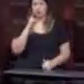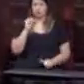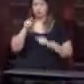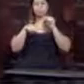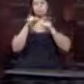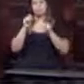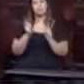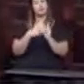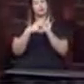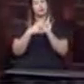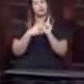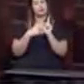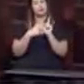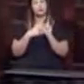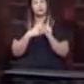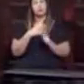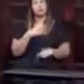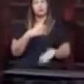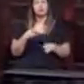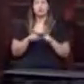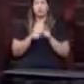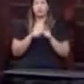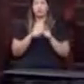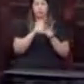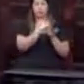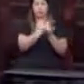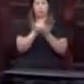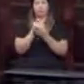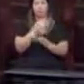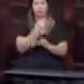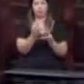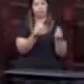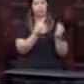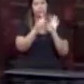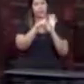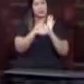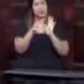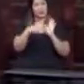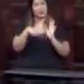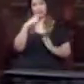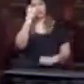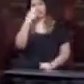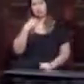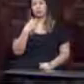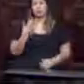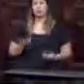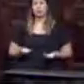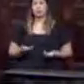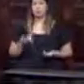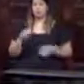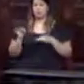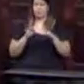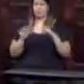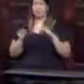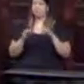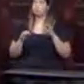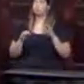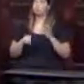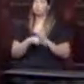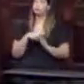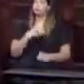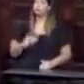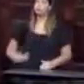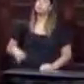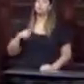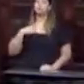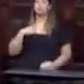Estado e ao não pagamento dos funcionários, que é a questão mais grave. O projeto do governo era até tímido.